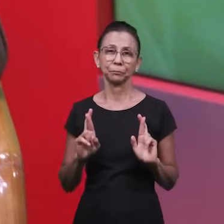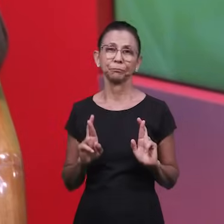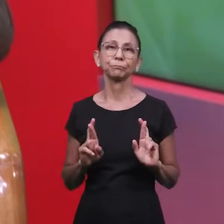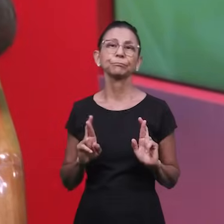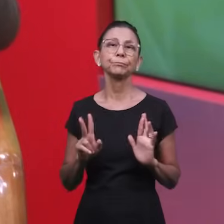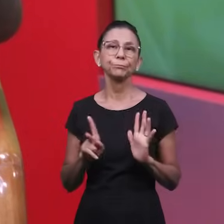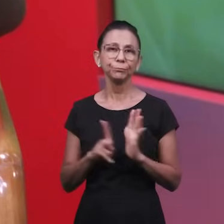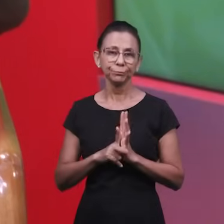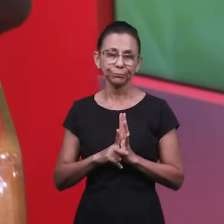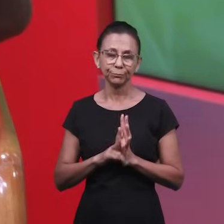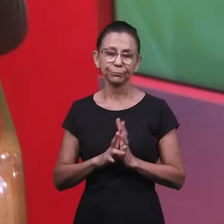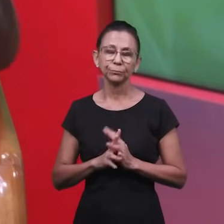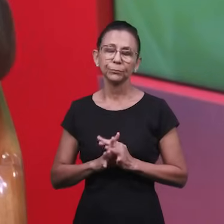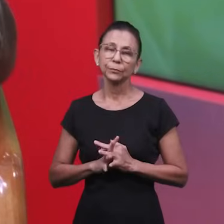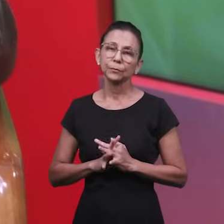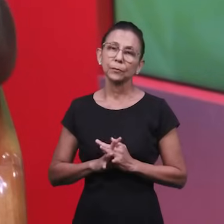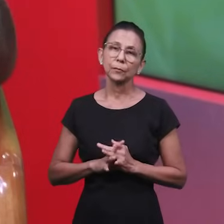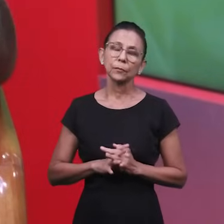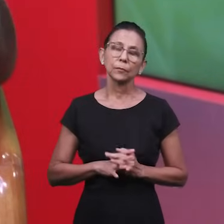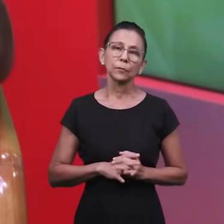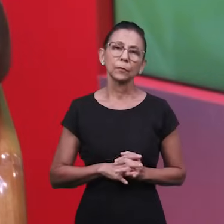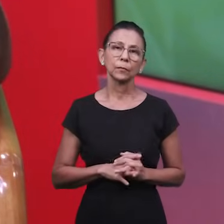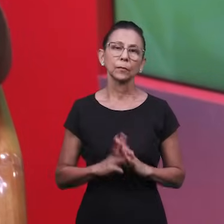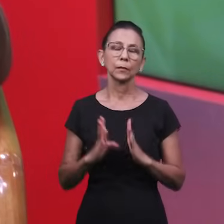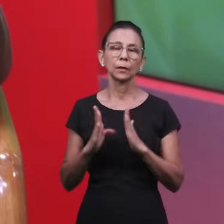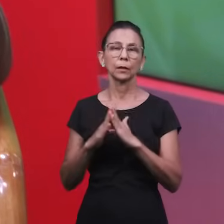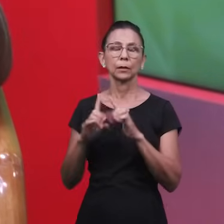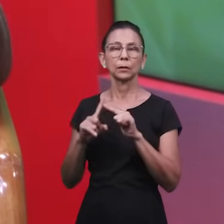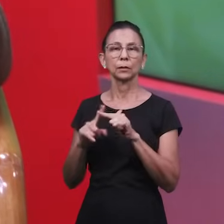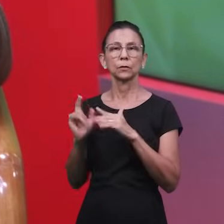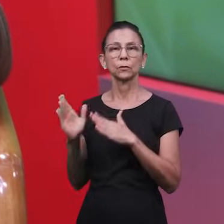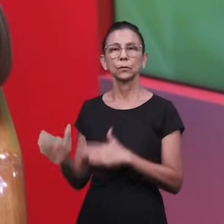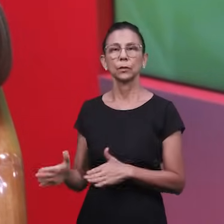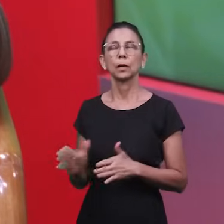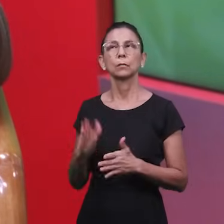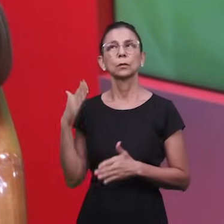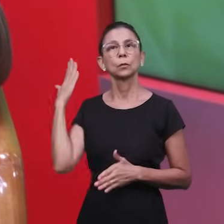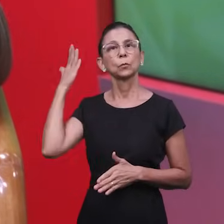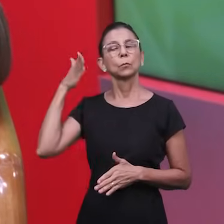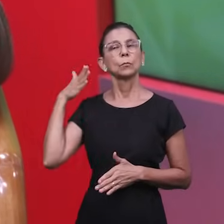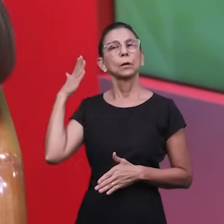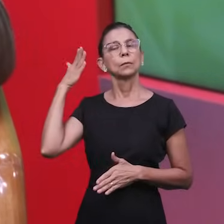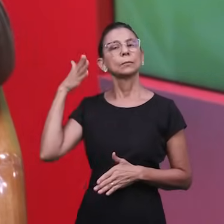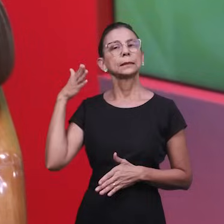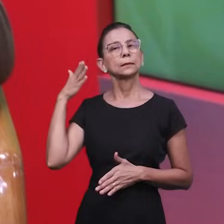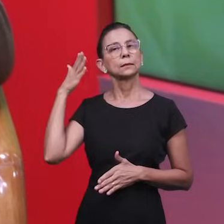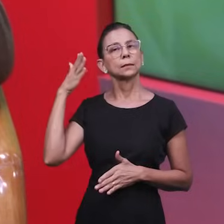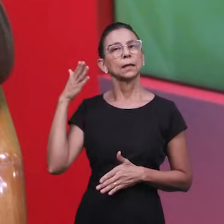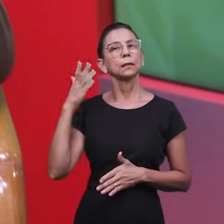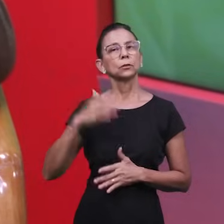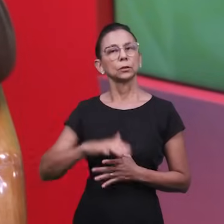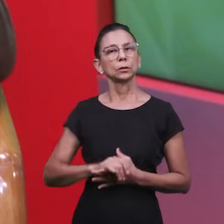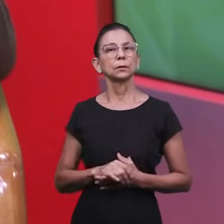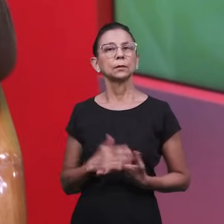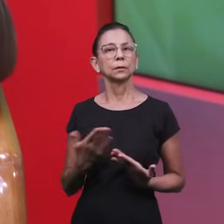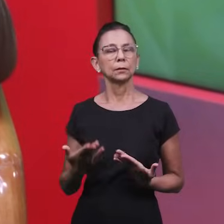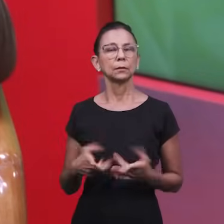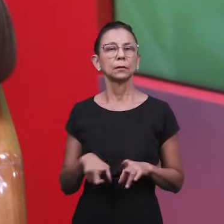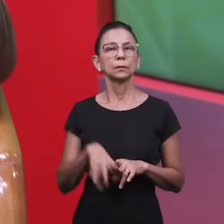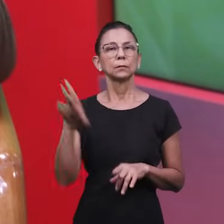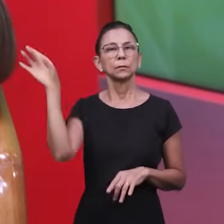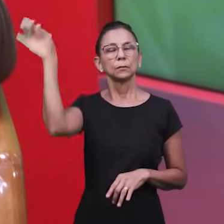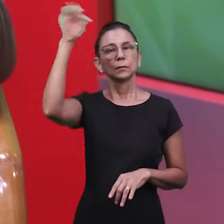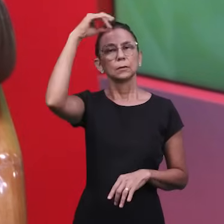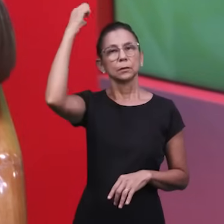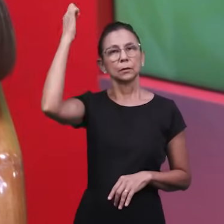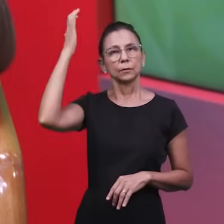a mensagem central da igreja fiel, ou pelo menos a mensagem que o Espírito Santo